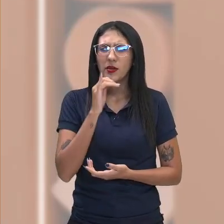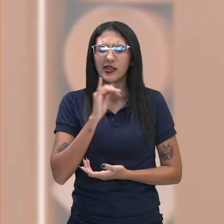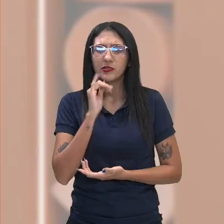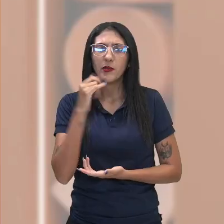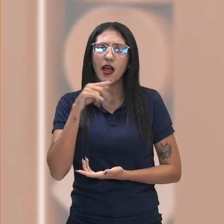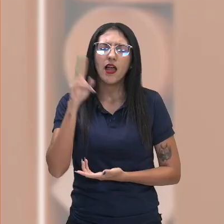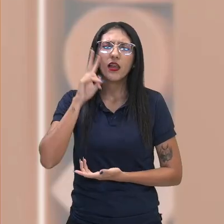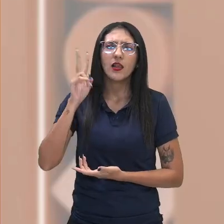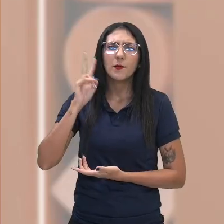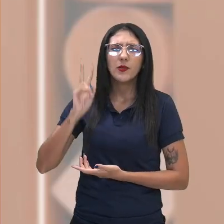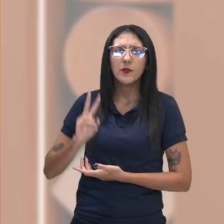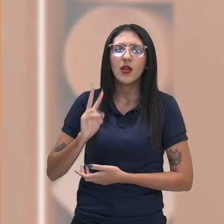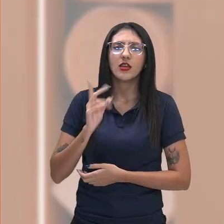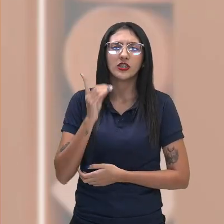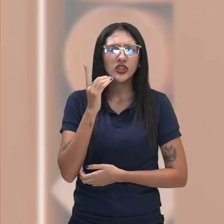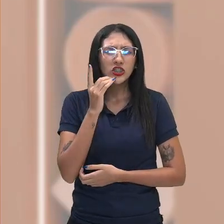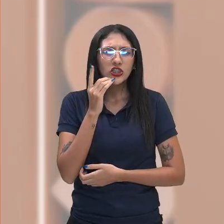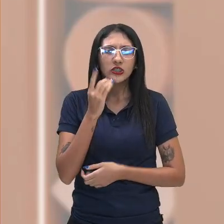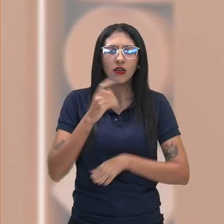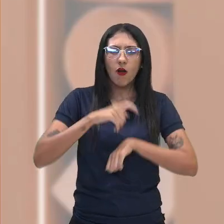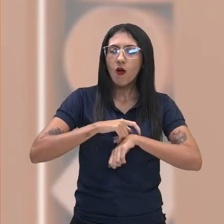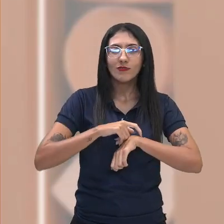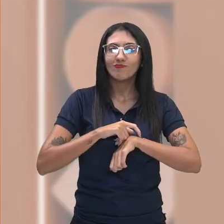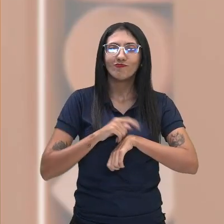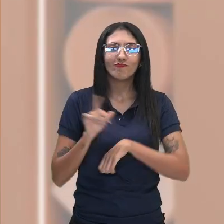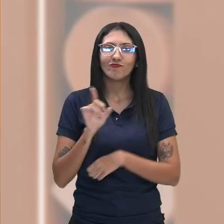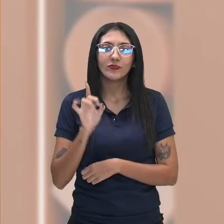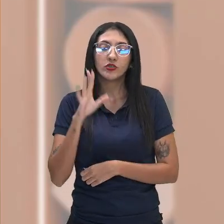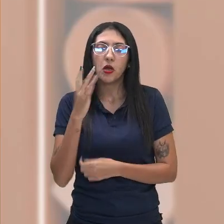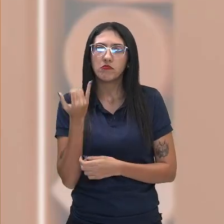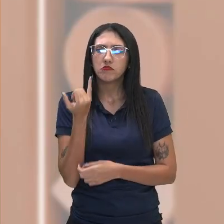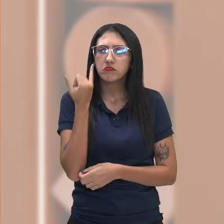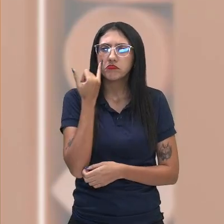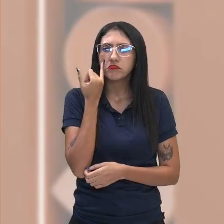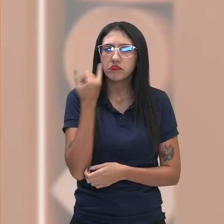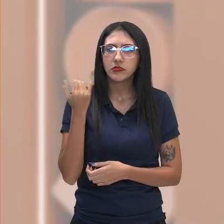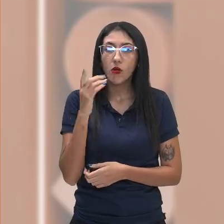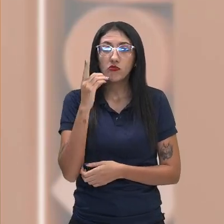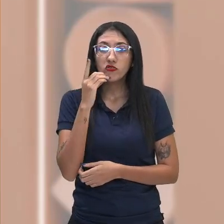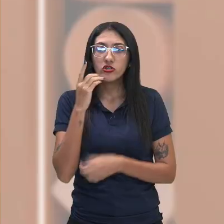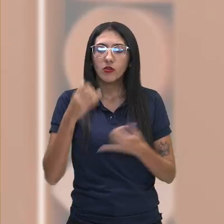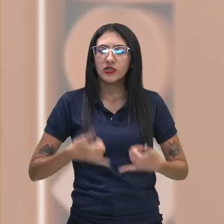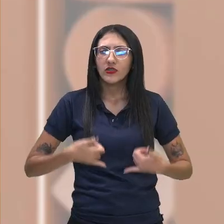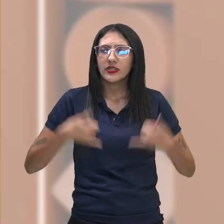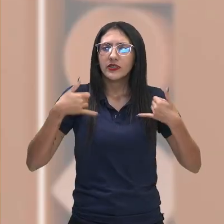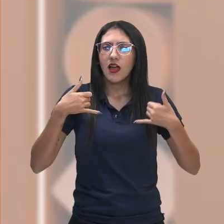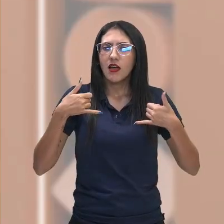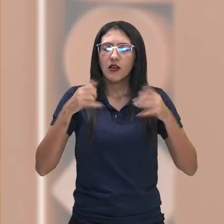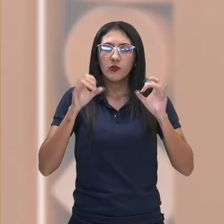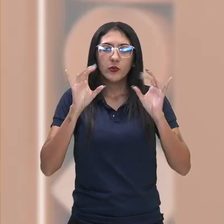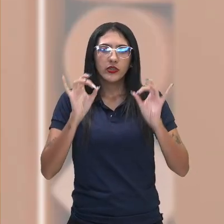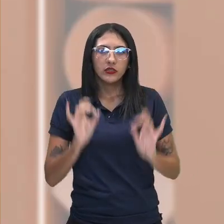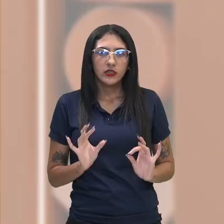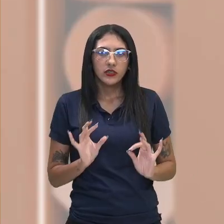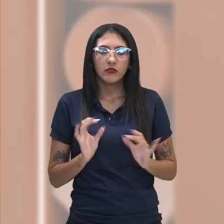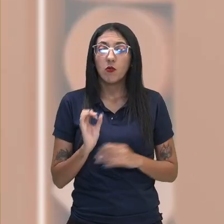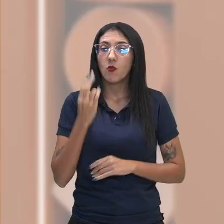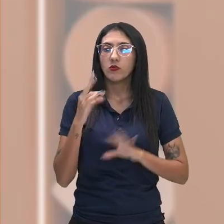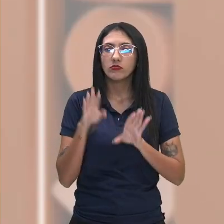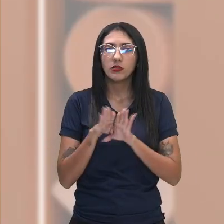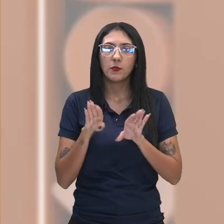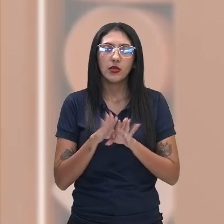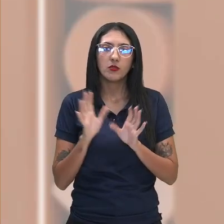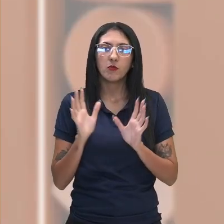datas e exatamente a hora, né, de um aniversário que lhe marcou ou até mesmo de um